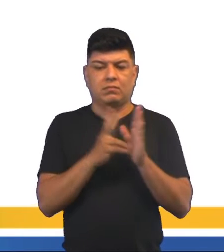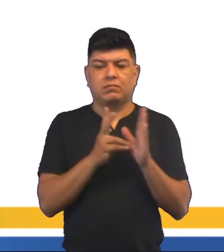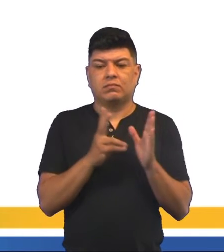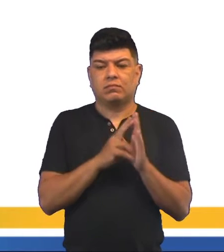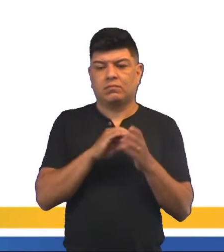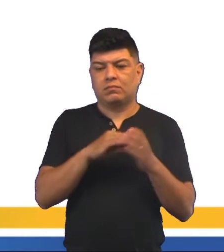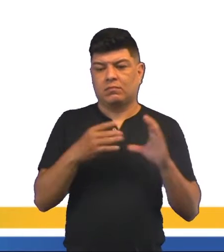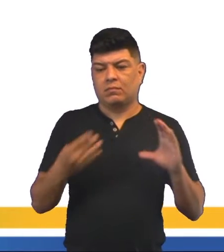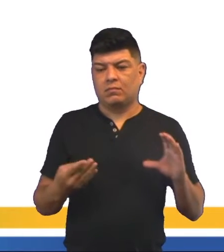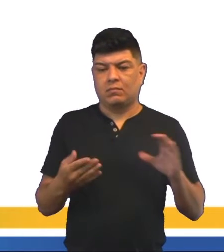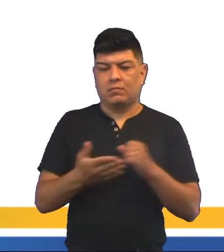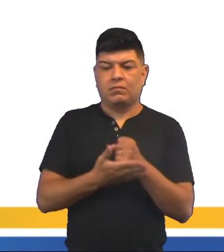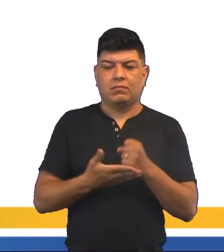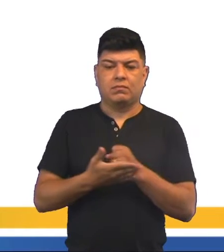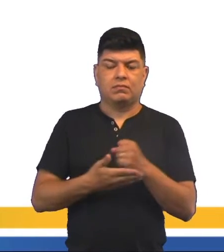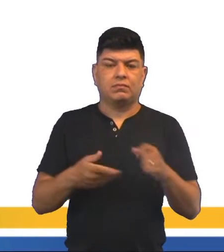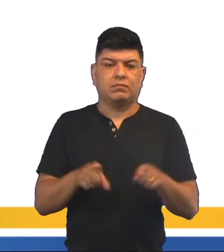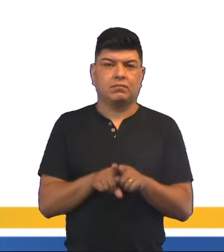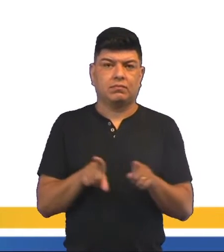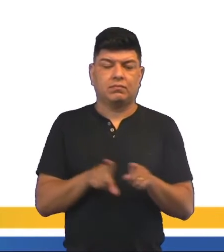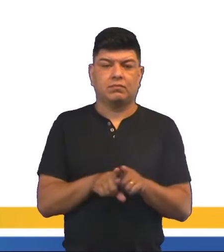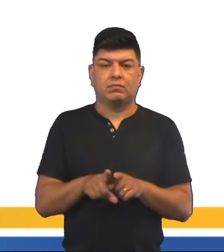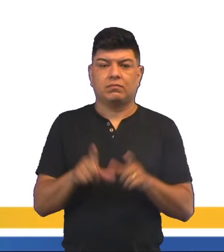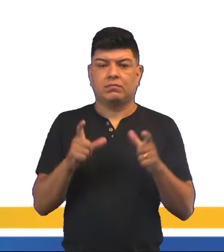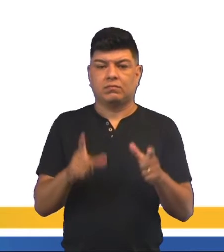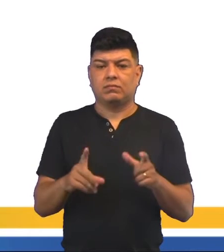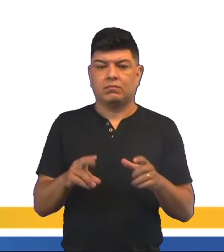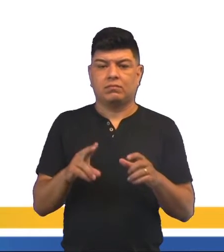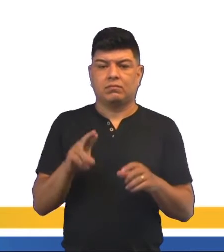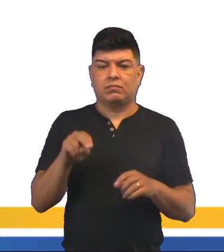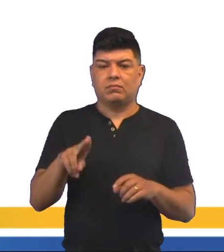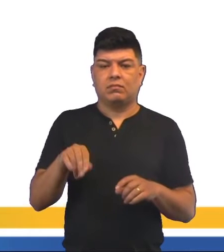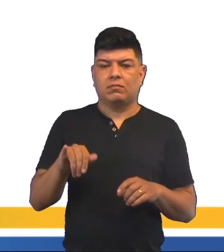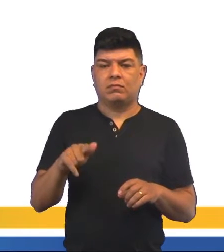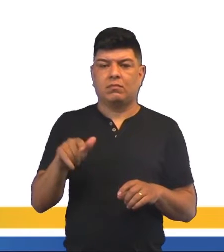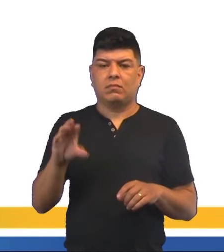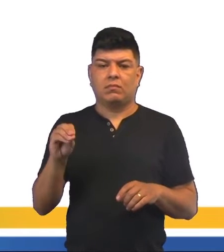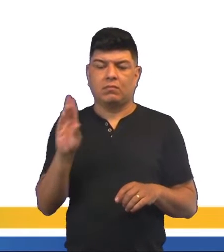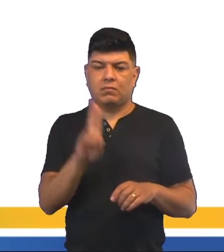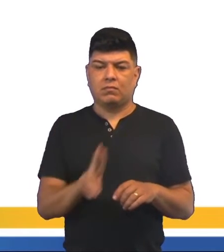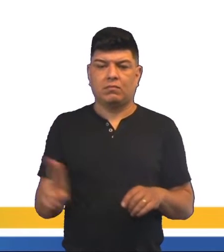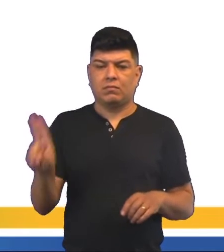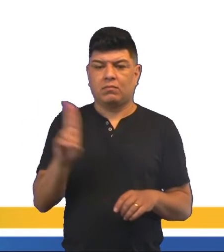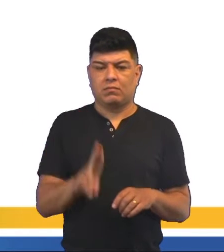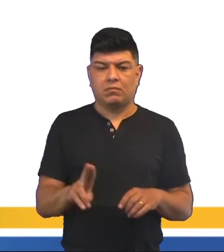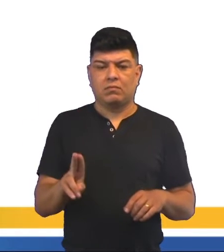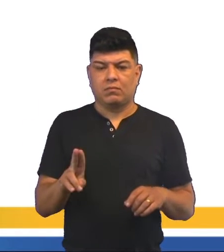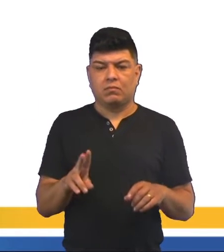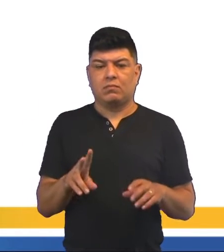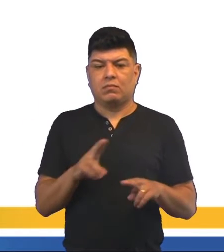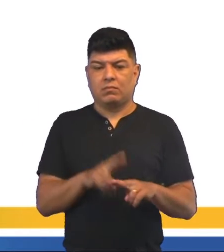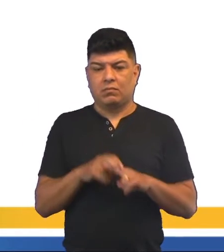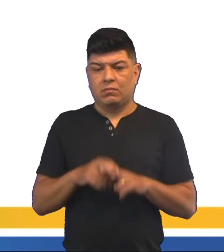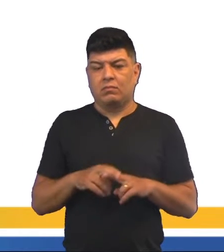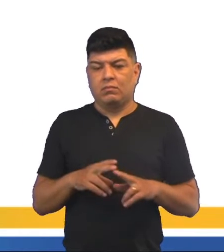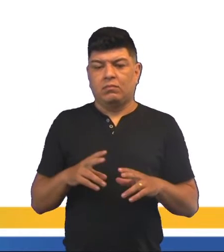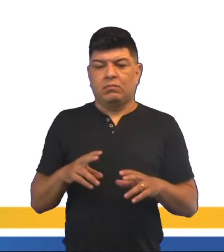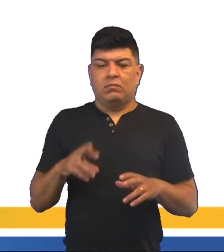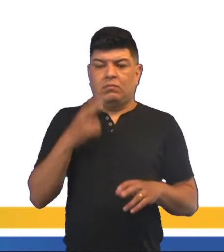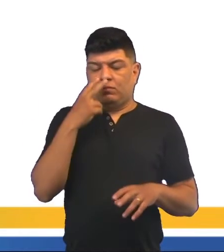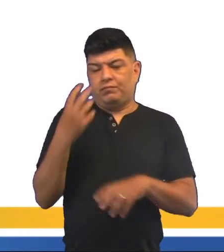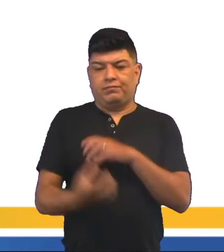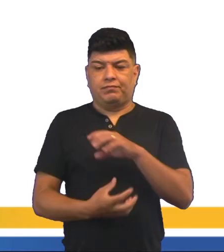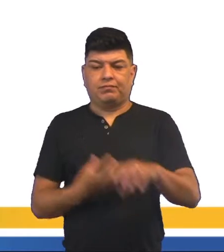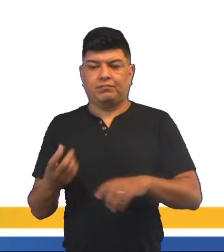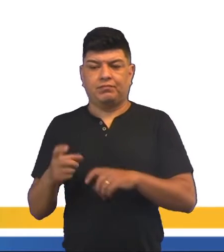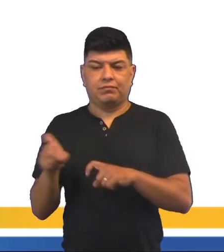mesmas características básicas. As terras são da União, né, e o usufruto é das comunidades, né, uma espécie de reforma